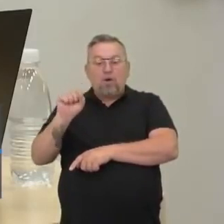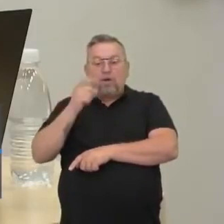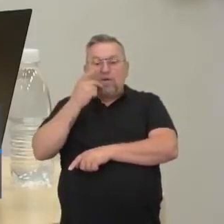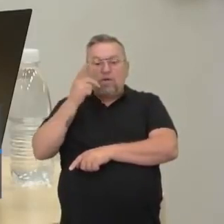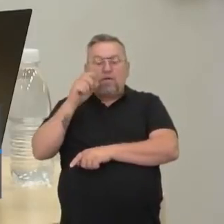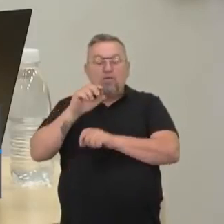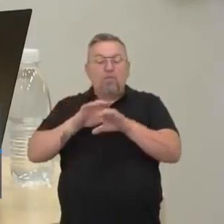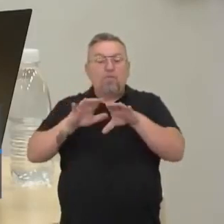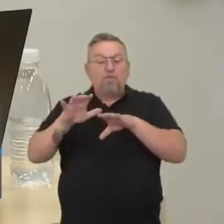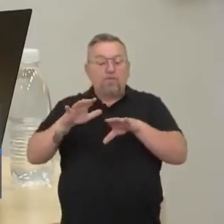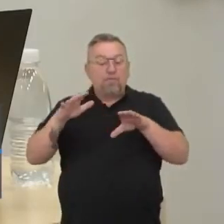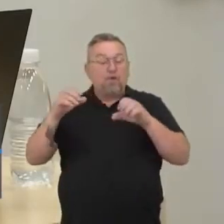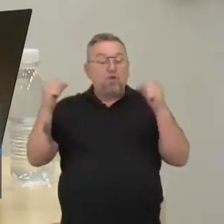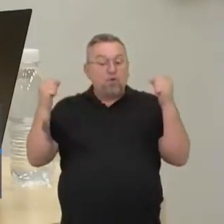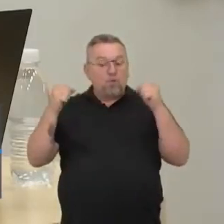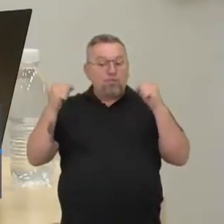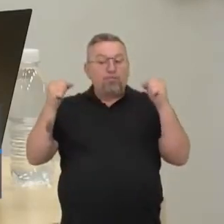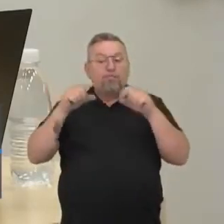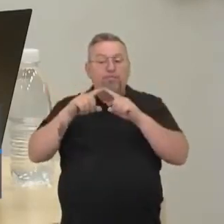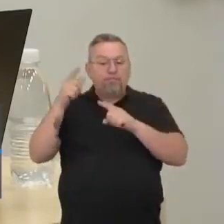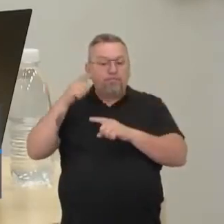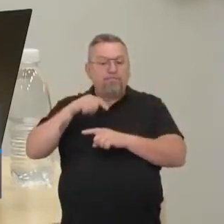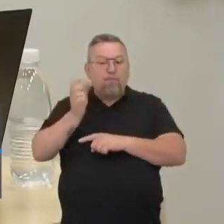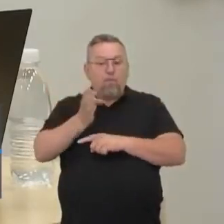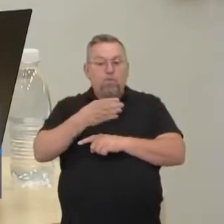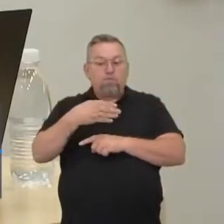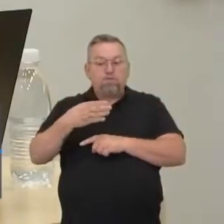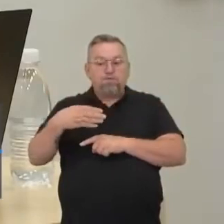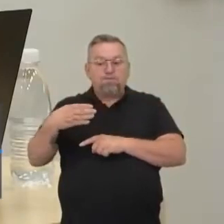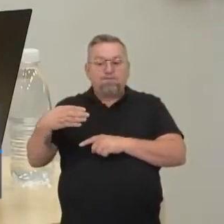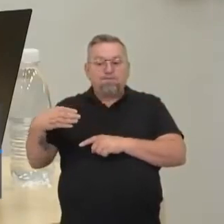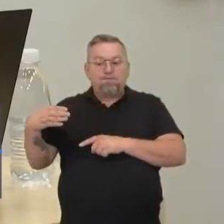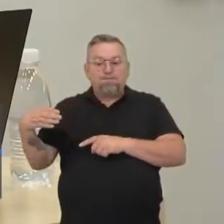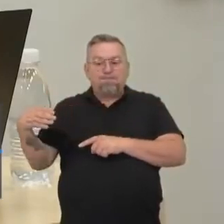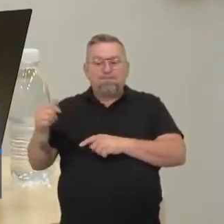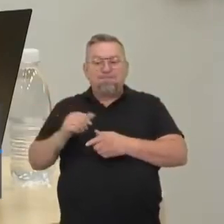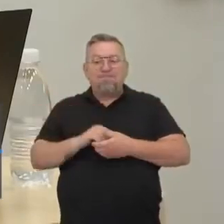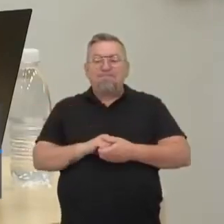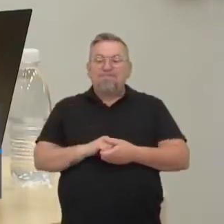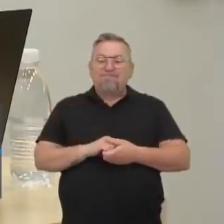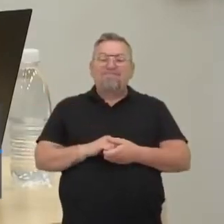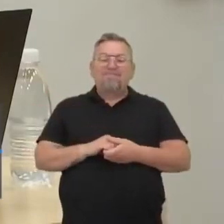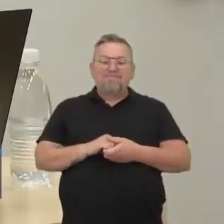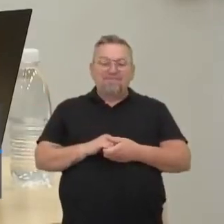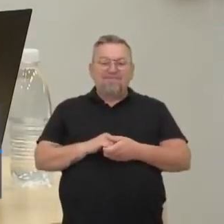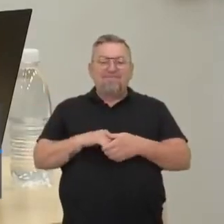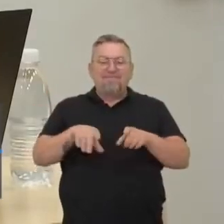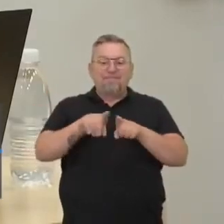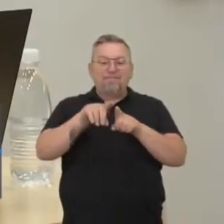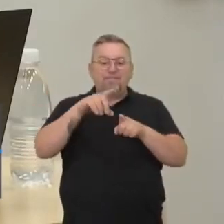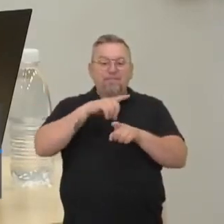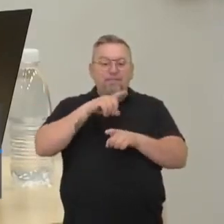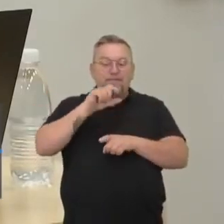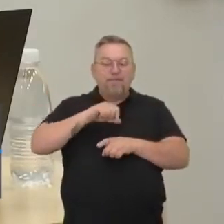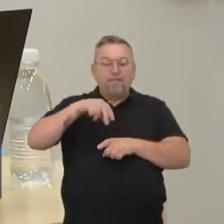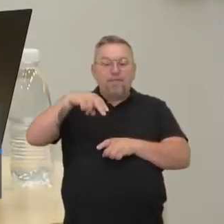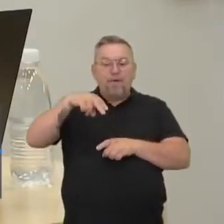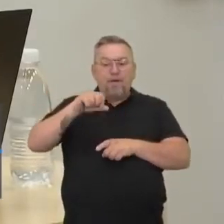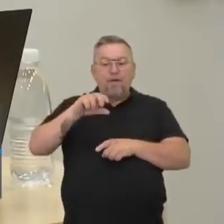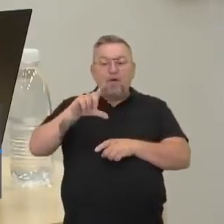movimentos dos músculos para se movimentar. Movimento das nadadeiras. Olha! E tem também a